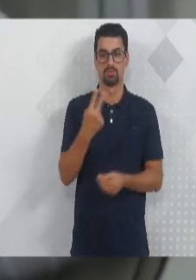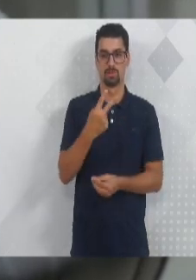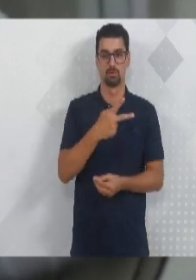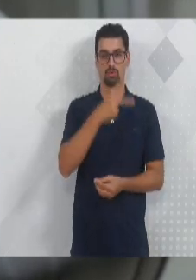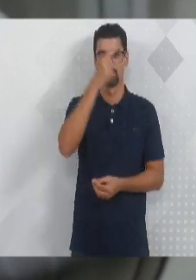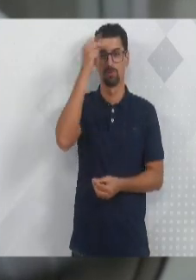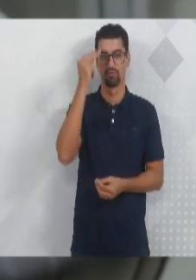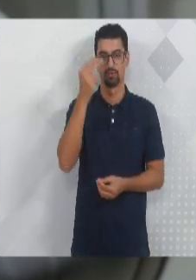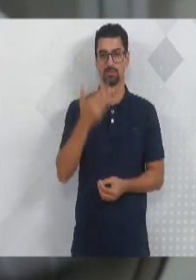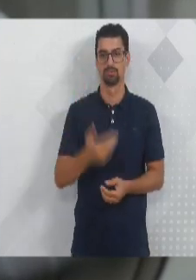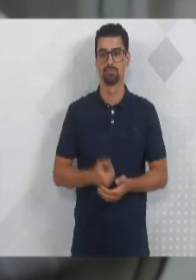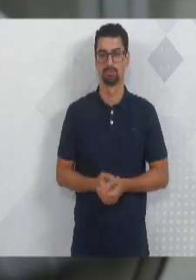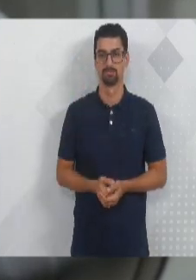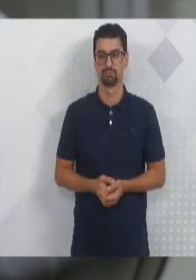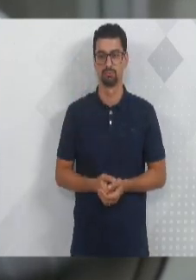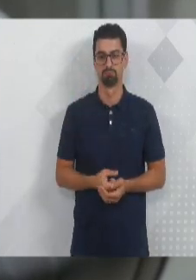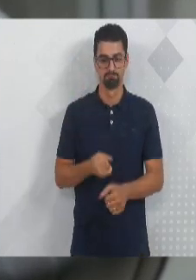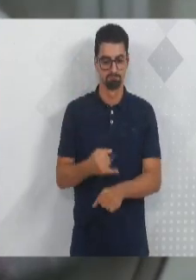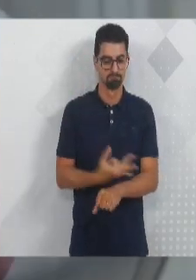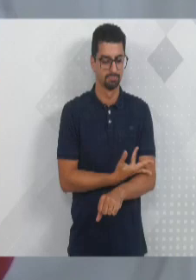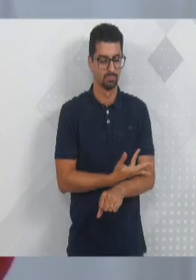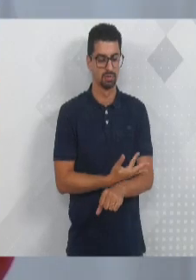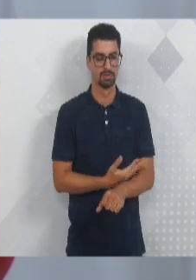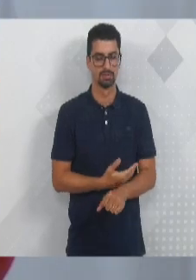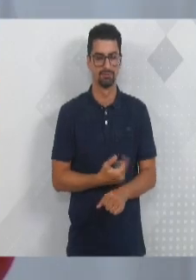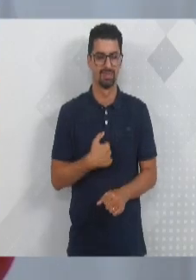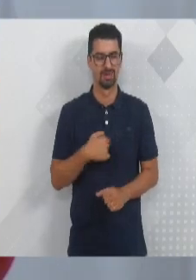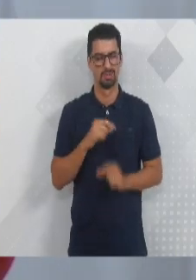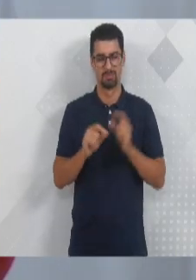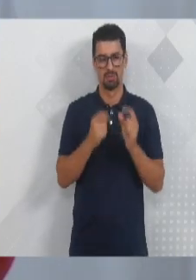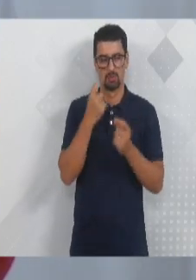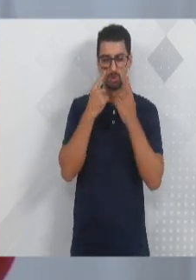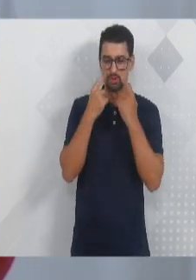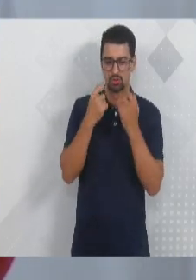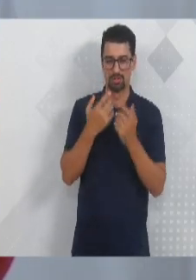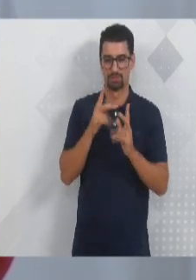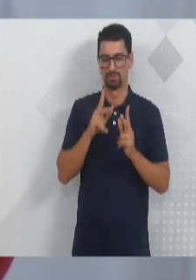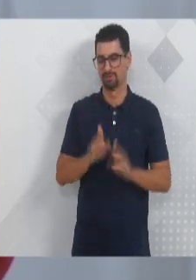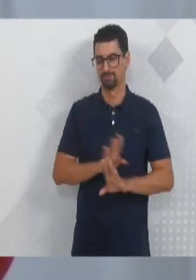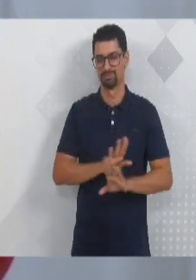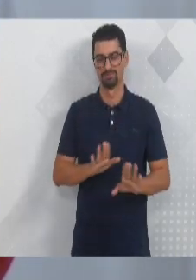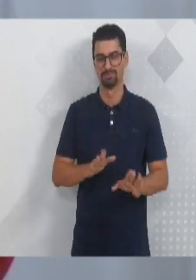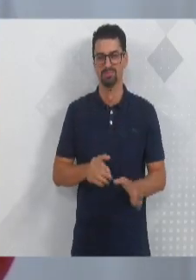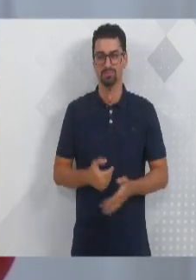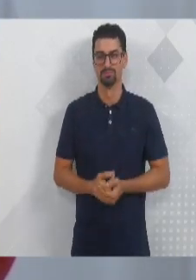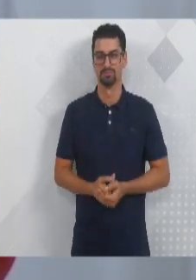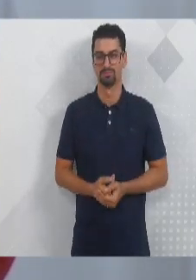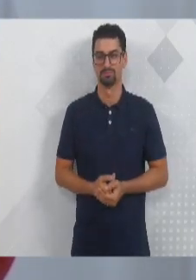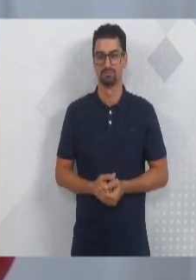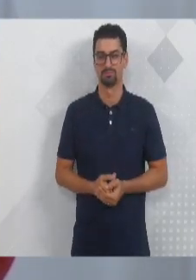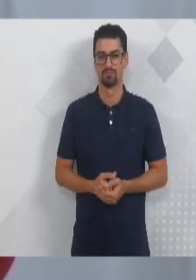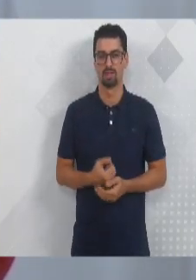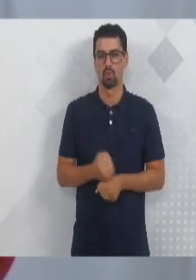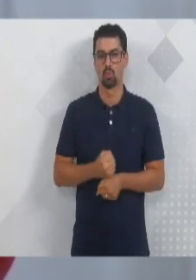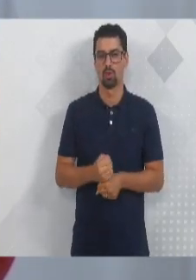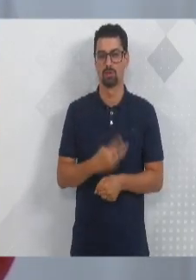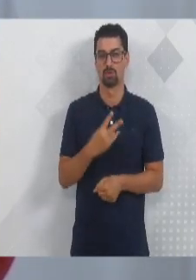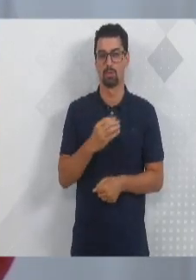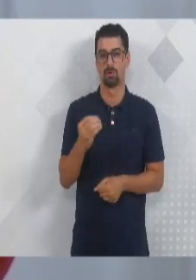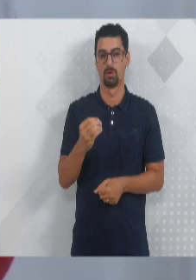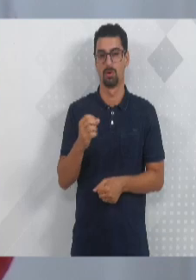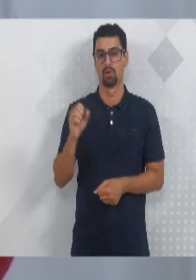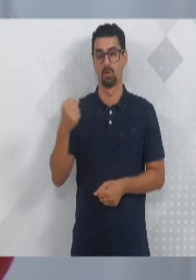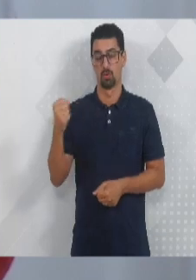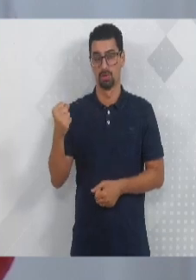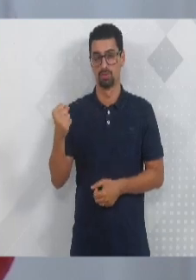vezes emociona emociona gente eu sou meio Chorão mesmo né e o ano de 2008 ficou